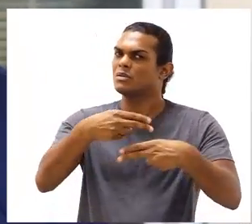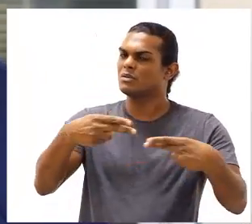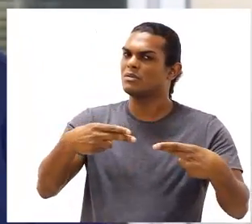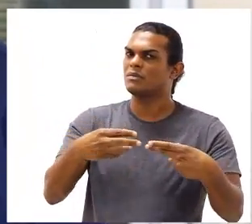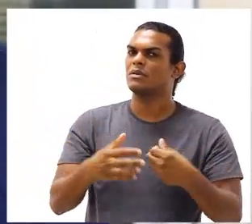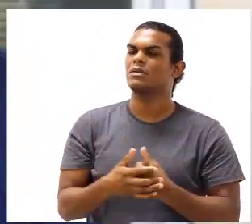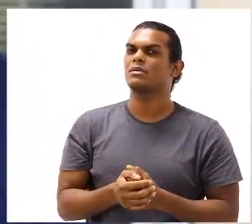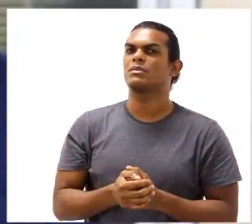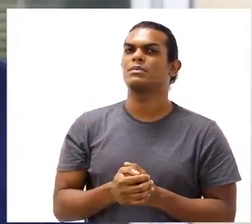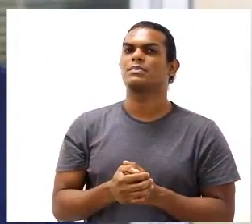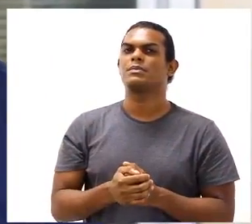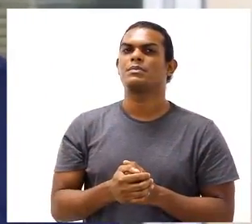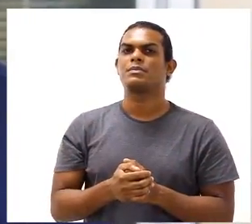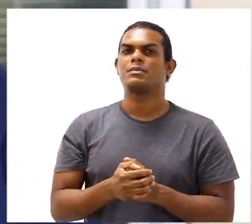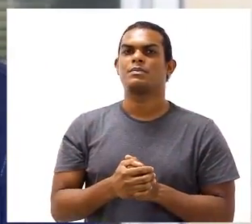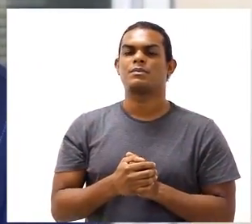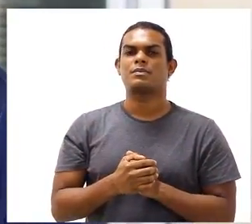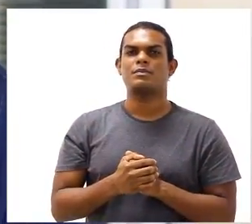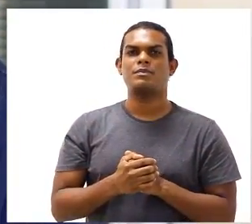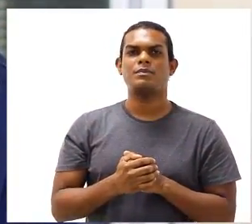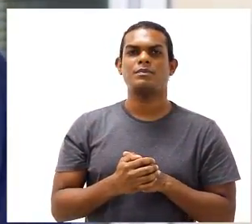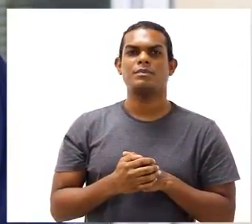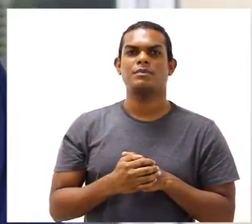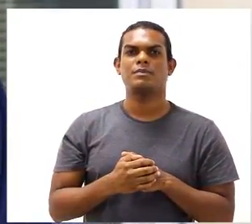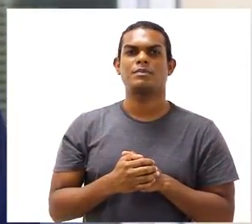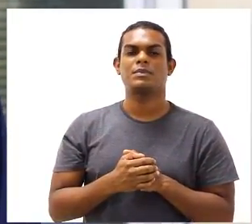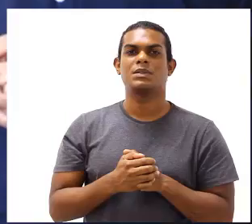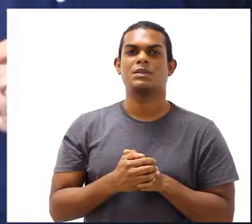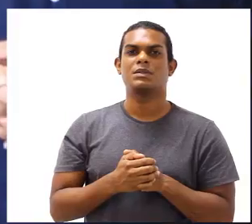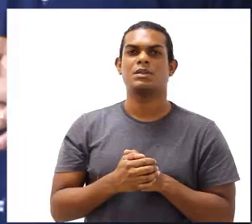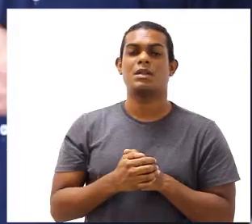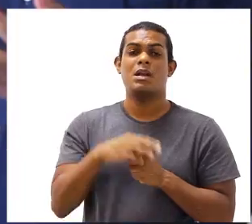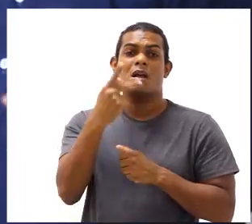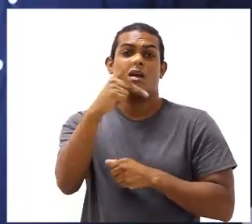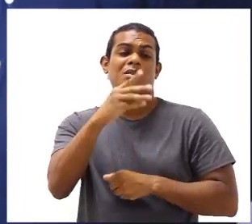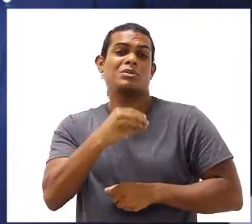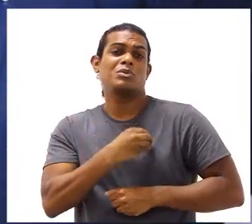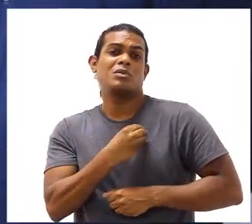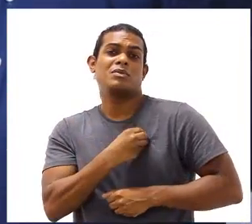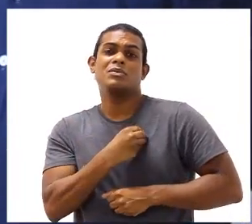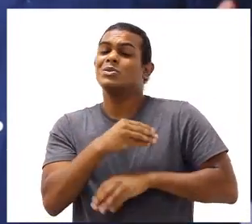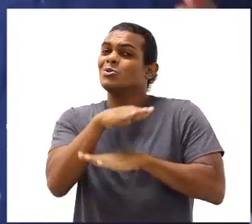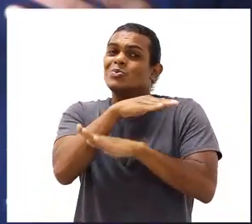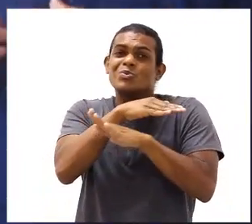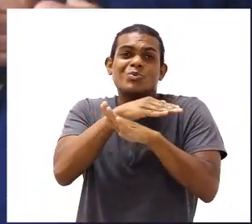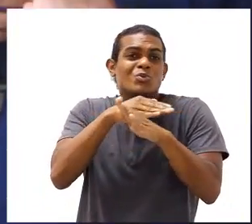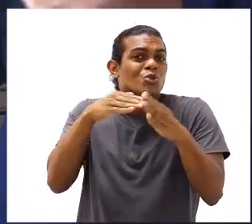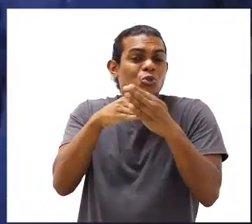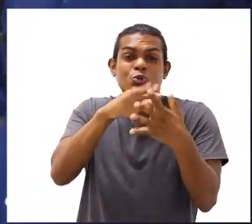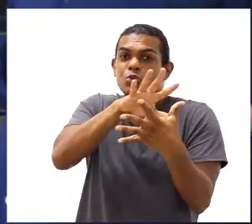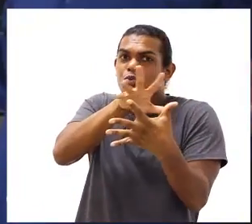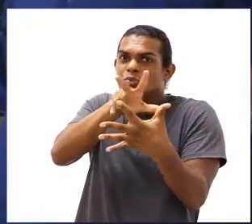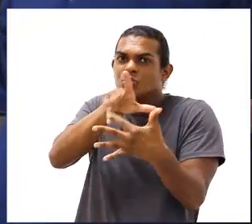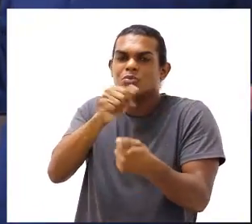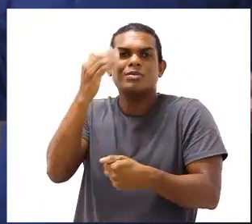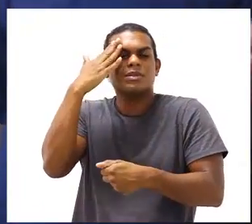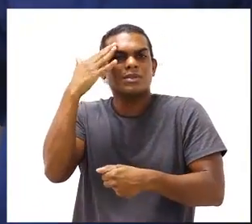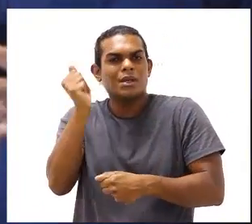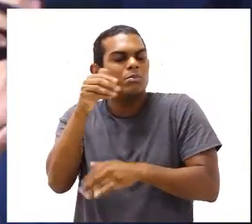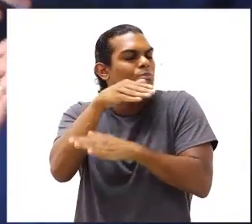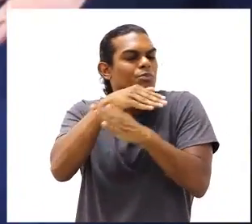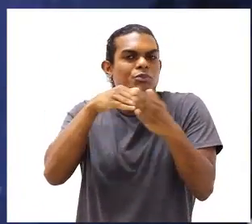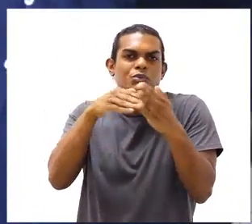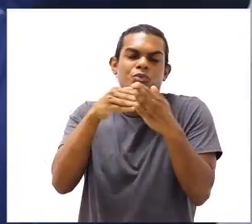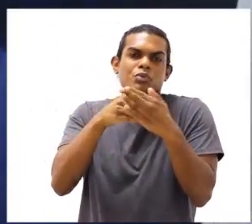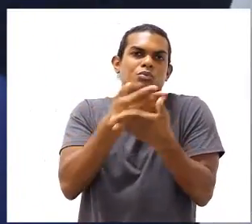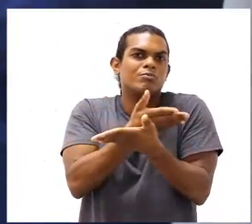grande, que chama-se a privacidade. Nós estamos cada vez mais abertos ao mundo. O pessoal sabe tudo sobre a gente. Entra